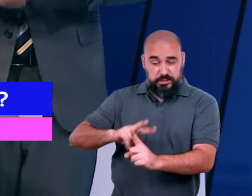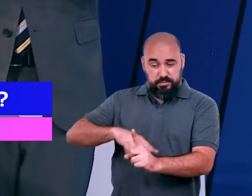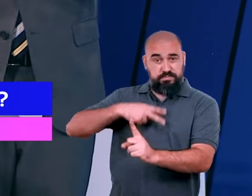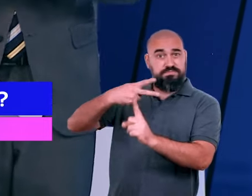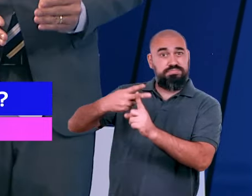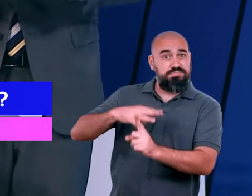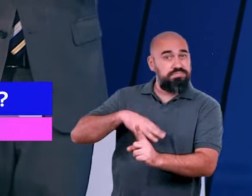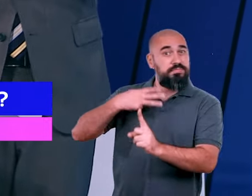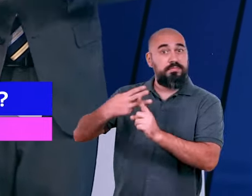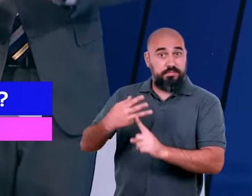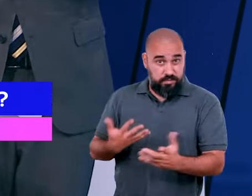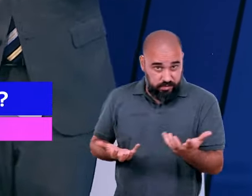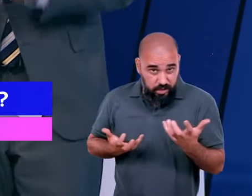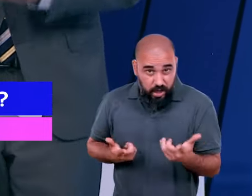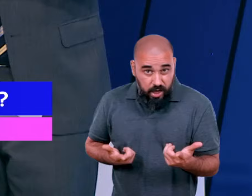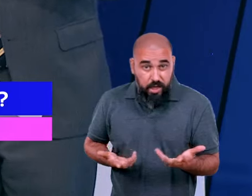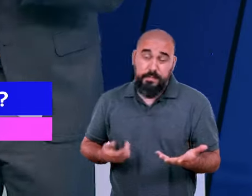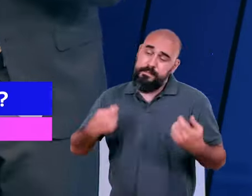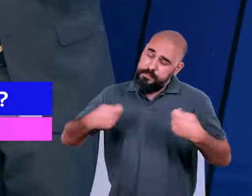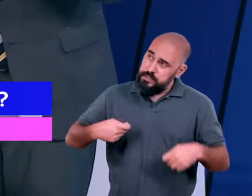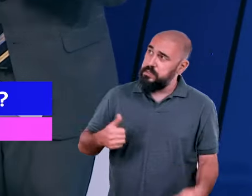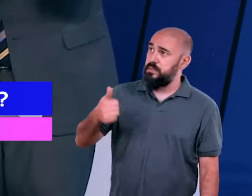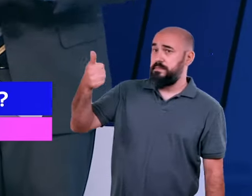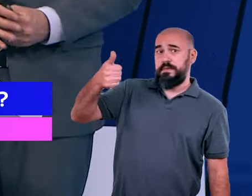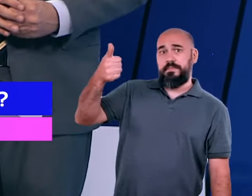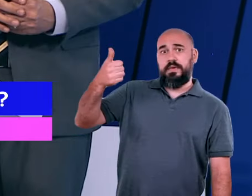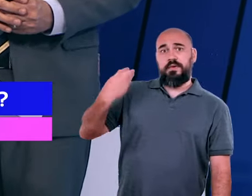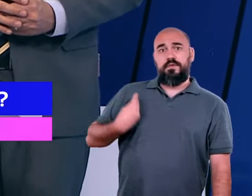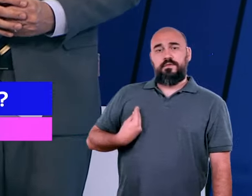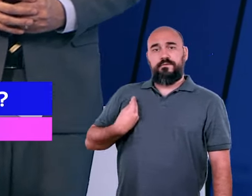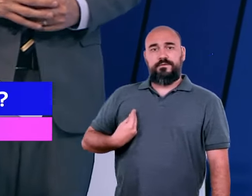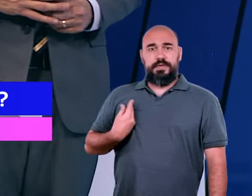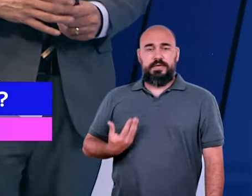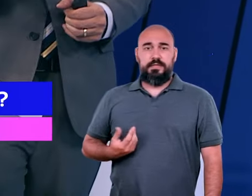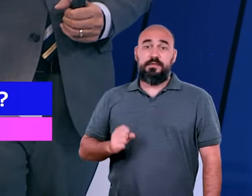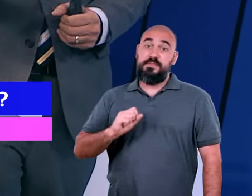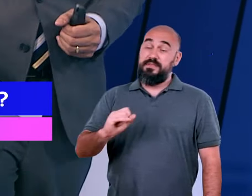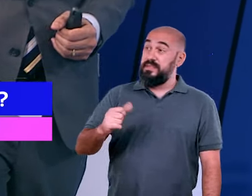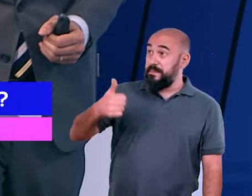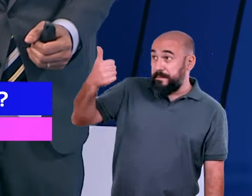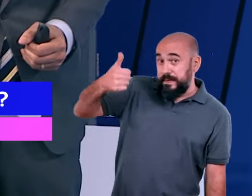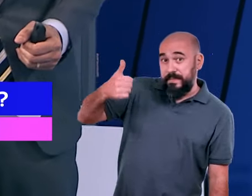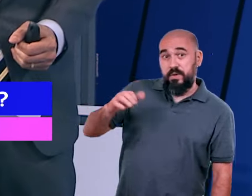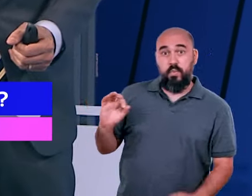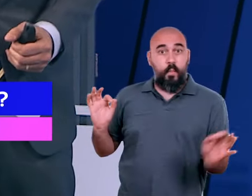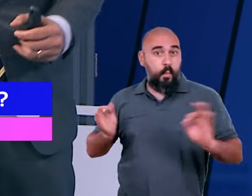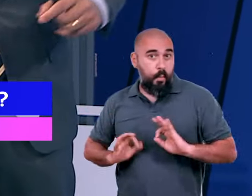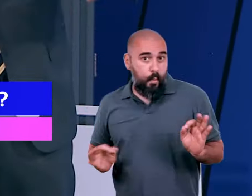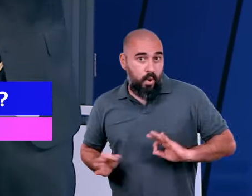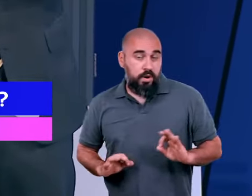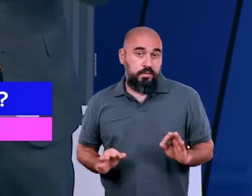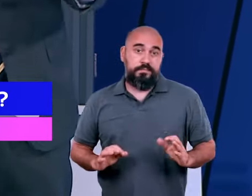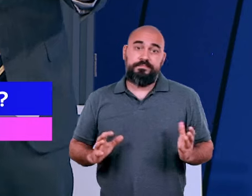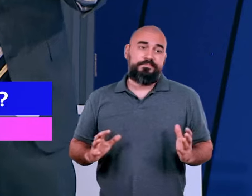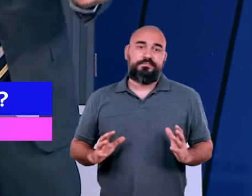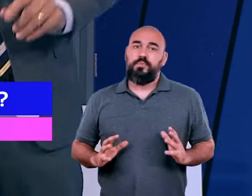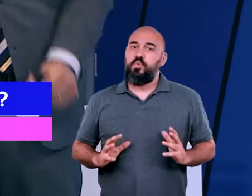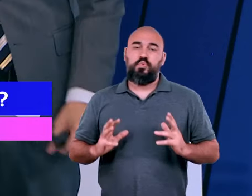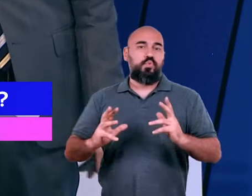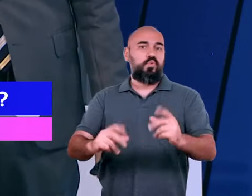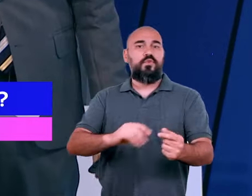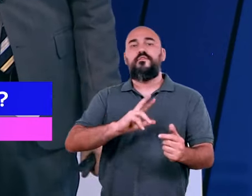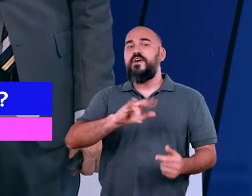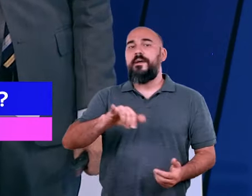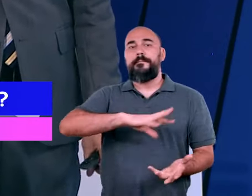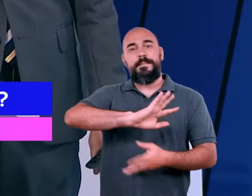Deus? Você tem que ter o reino no primeiro lugar da sua vida. E se o reino não estiver em primeiro lugar, tudo mais